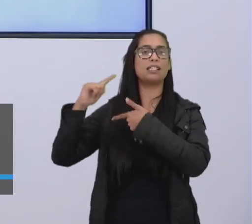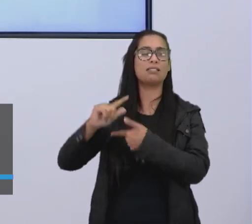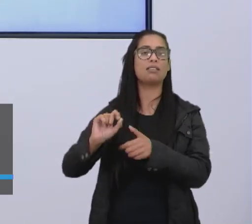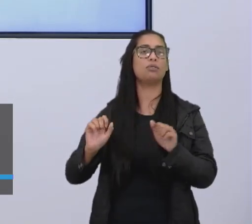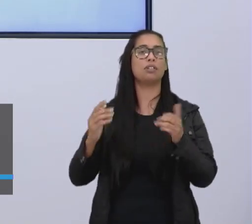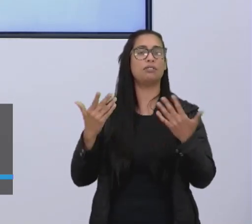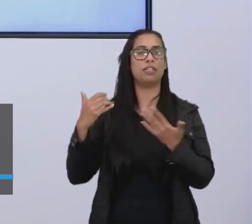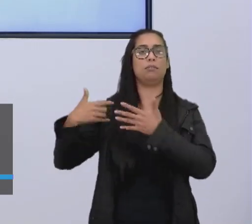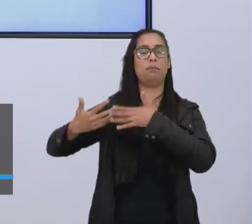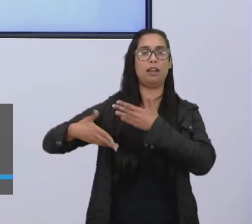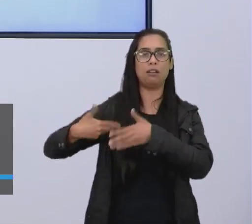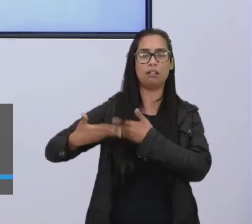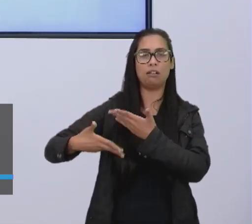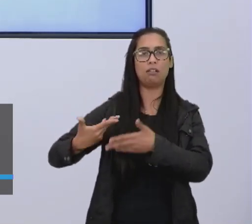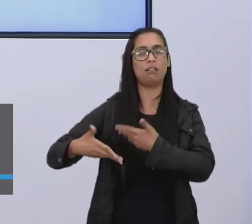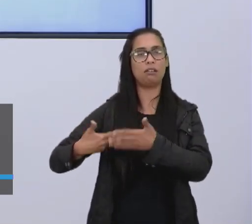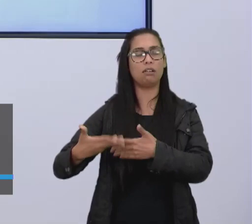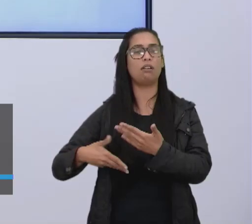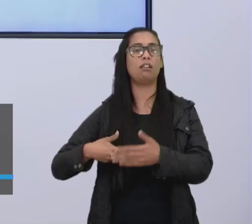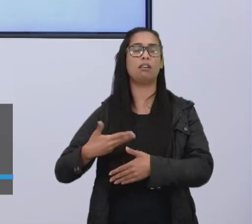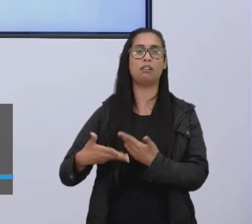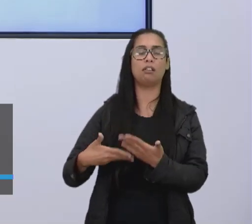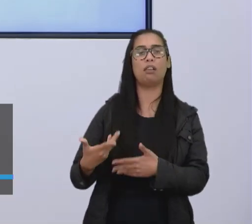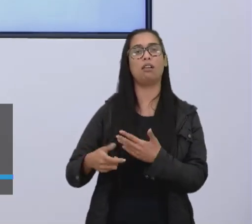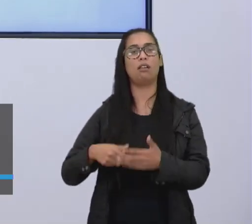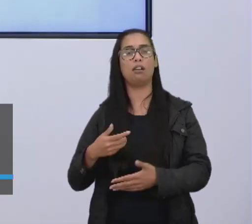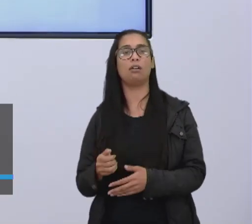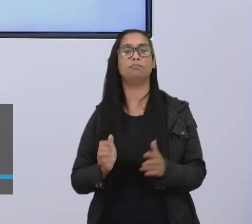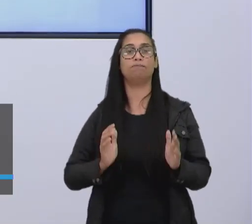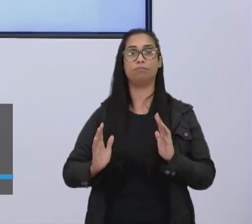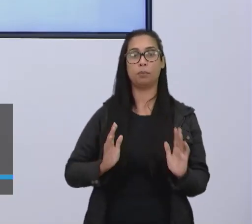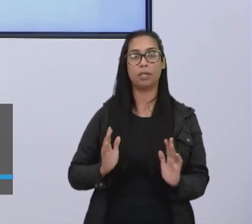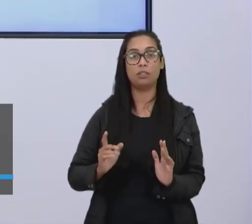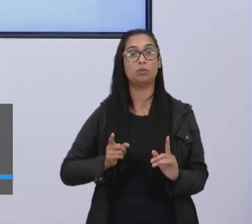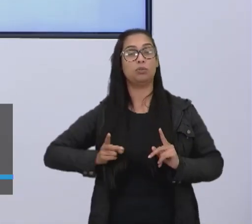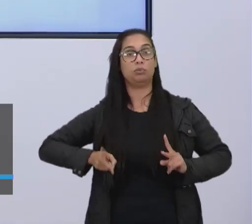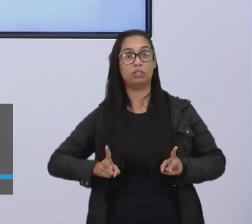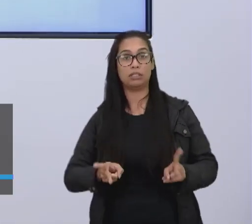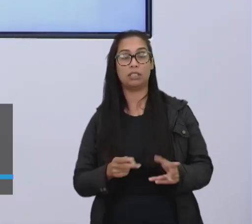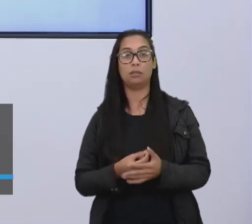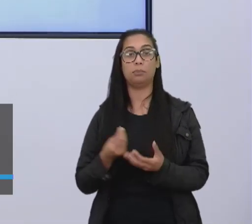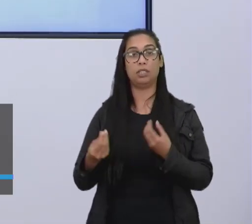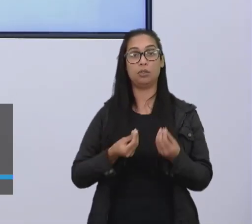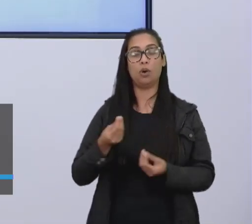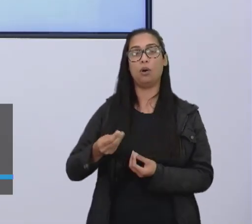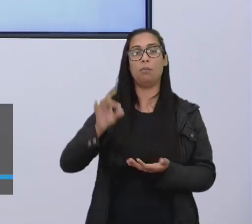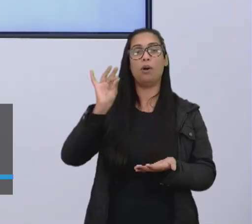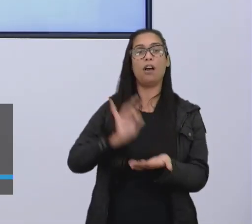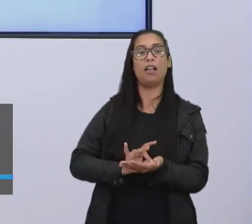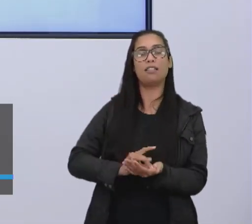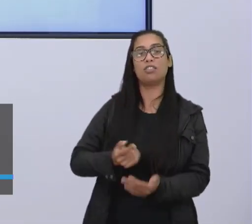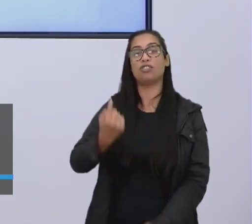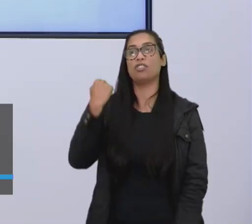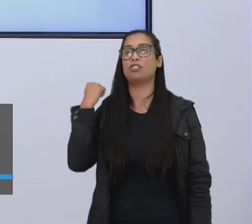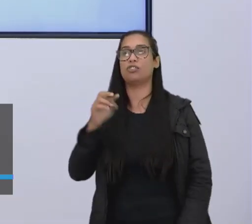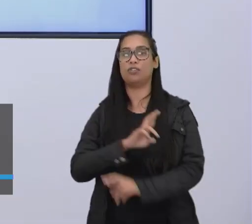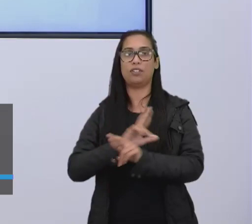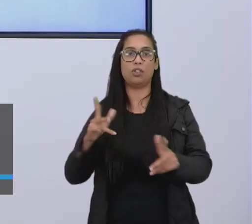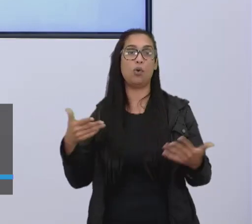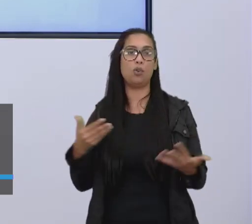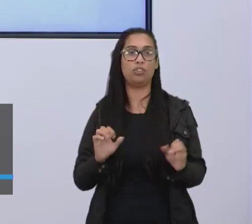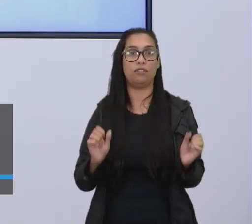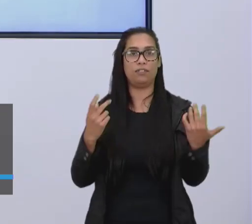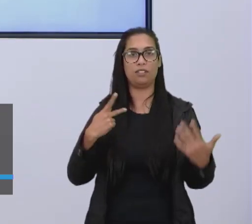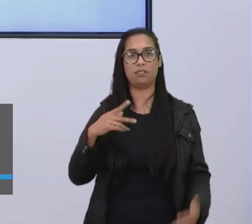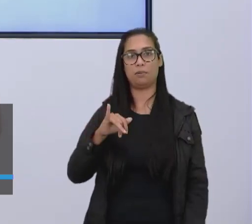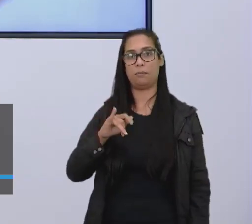modificando ao longo do tempo e adicionando elementos, né, diferentes daqueles que eram originalmente pensados. Então, sei lá, na festa do peão hoje você